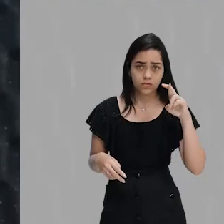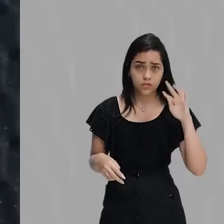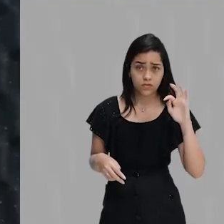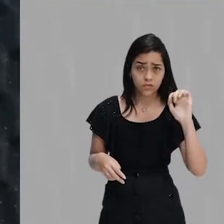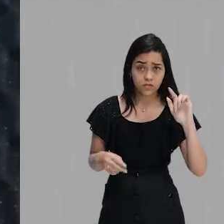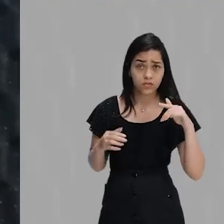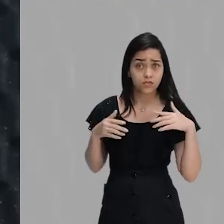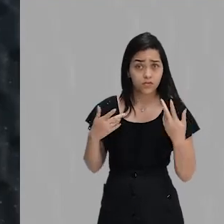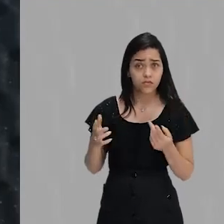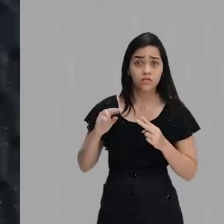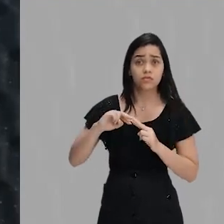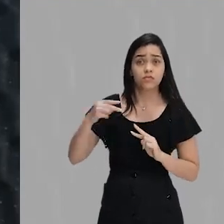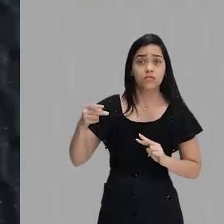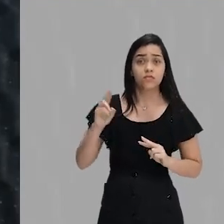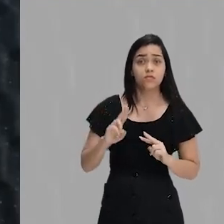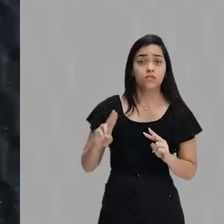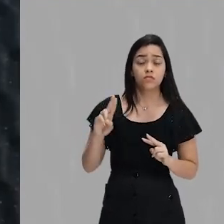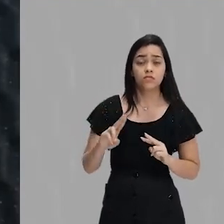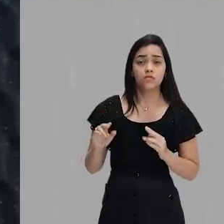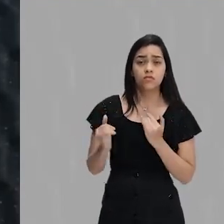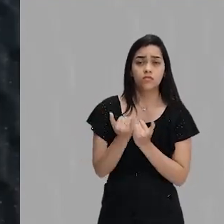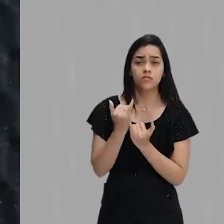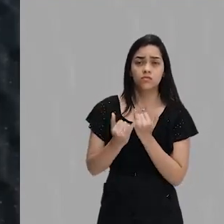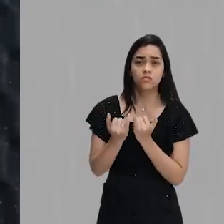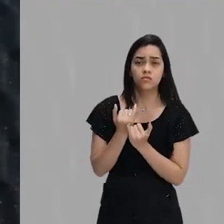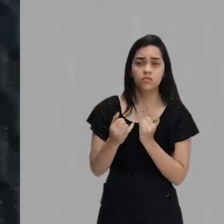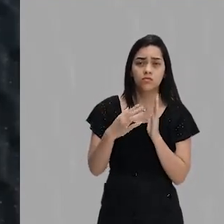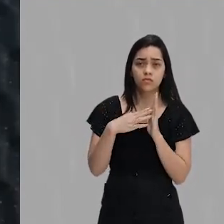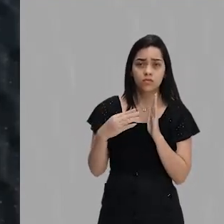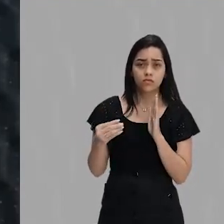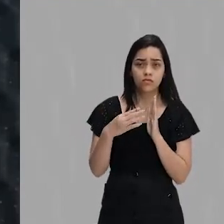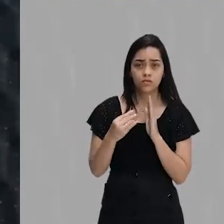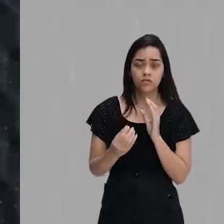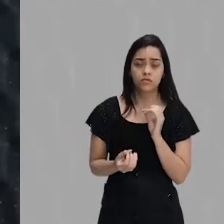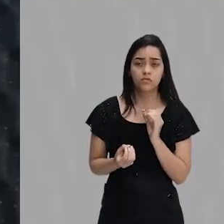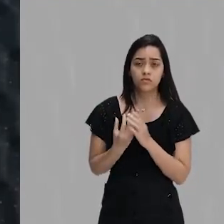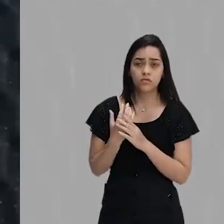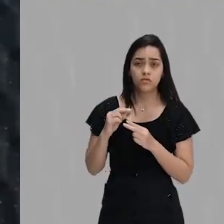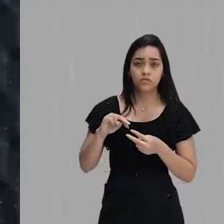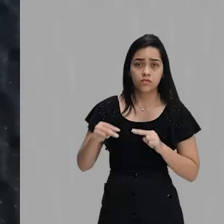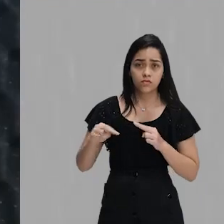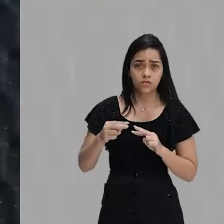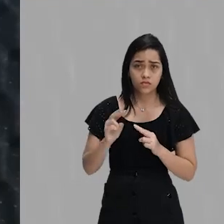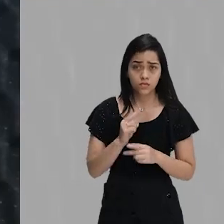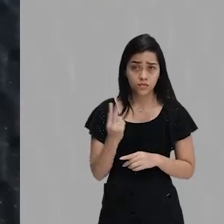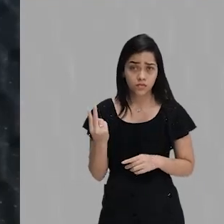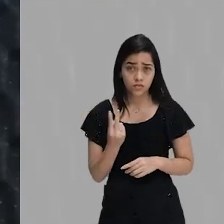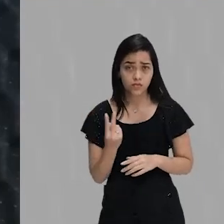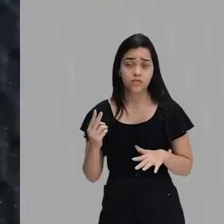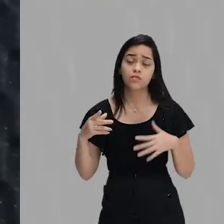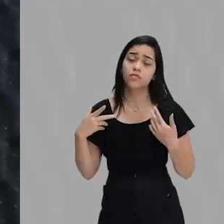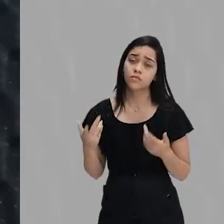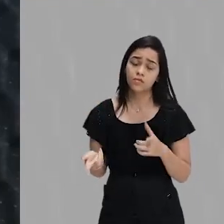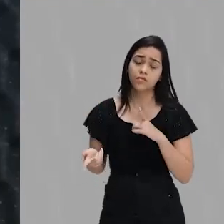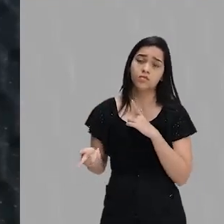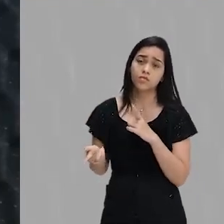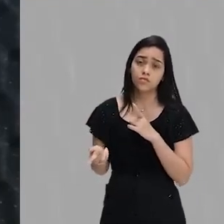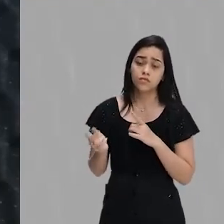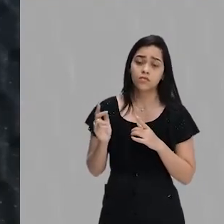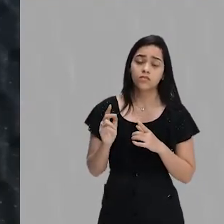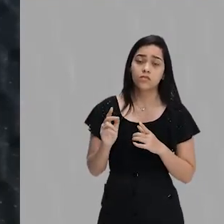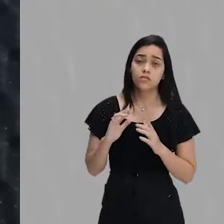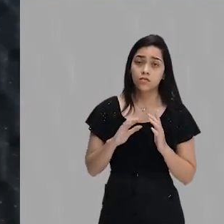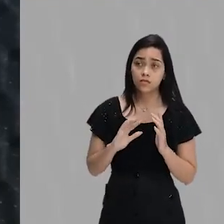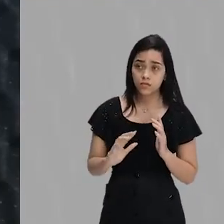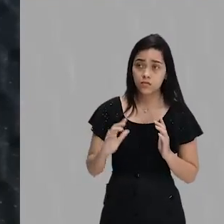que o DNA é usado como molde para a produção de DNA no processo de replicação, pois a replicação do DNA